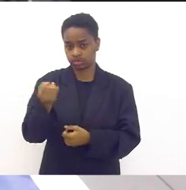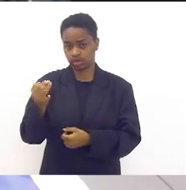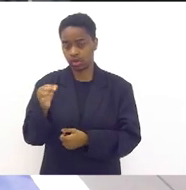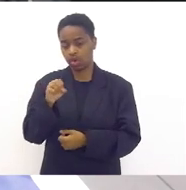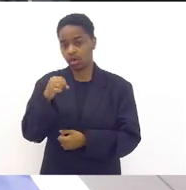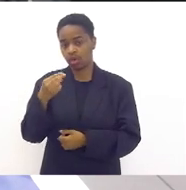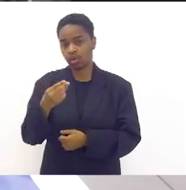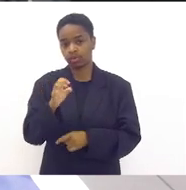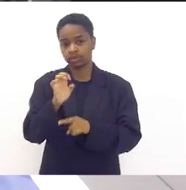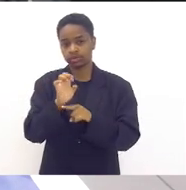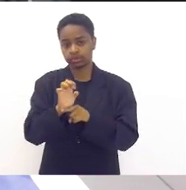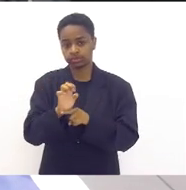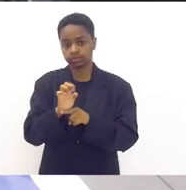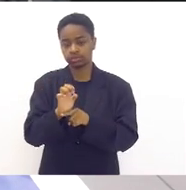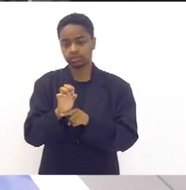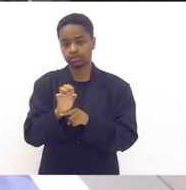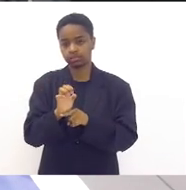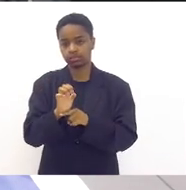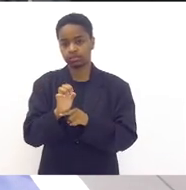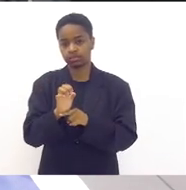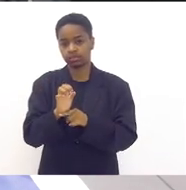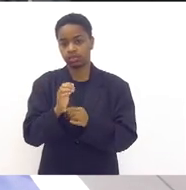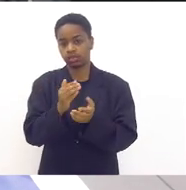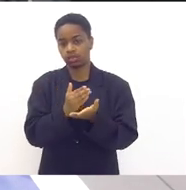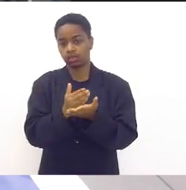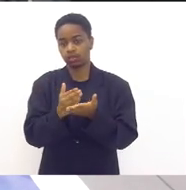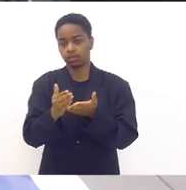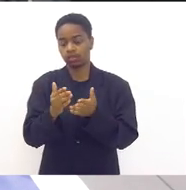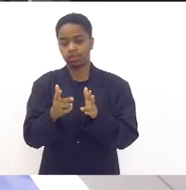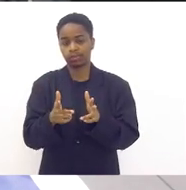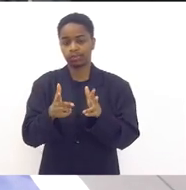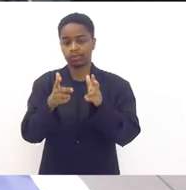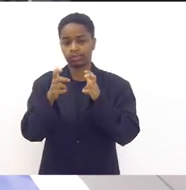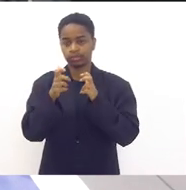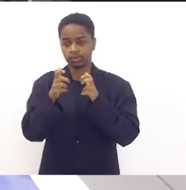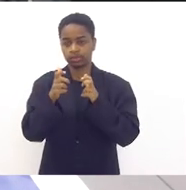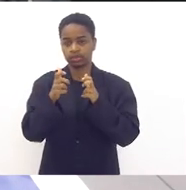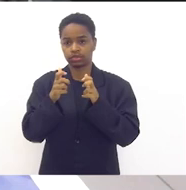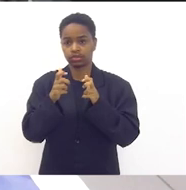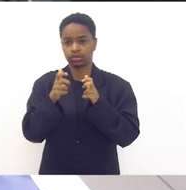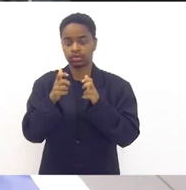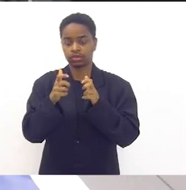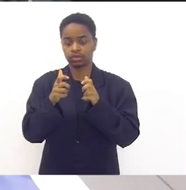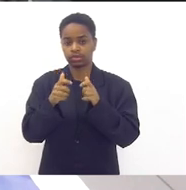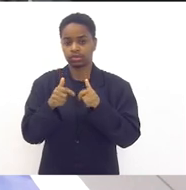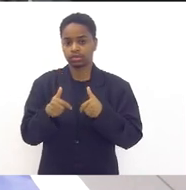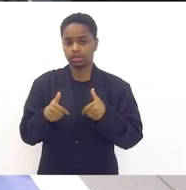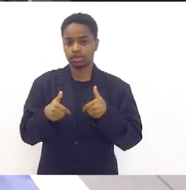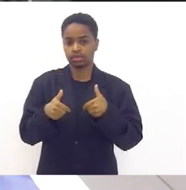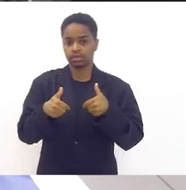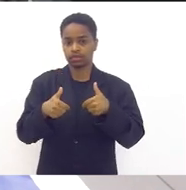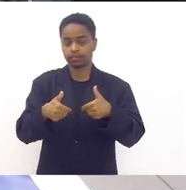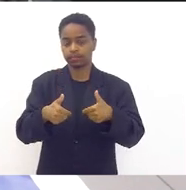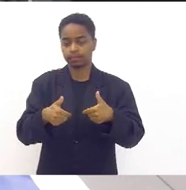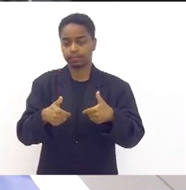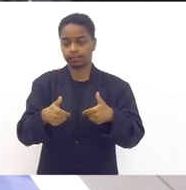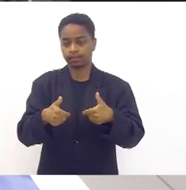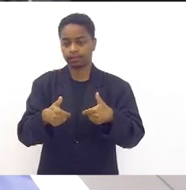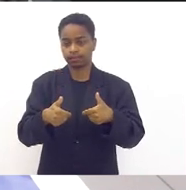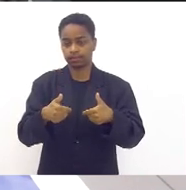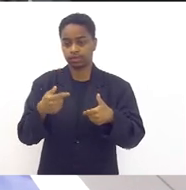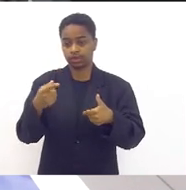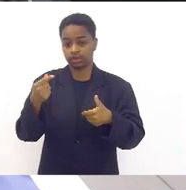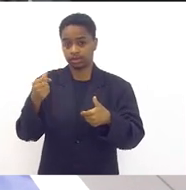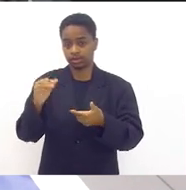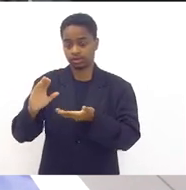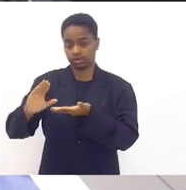o Estado passou a adotar o entendimento jurisprudencial segundo o qual as